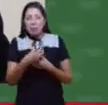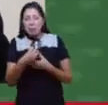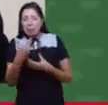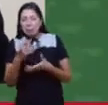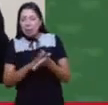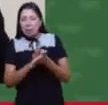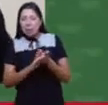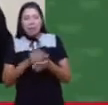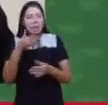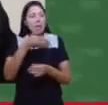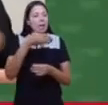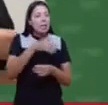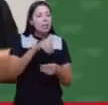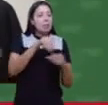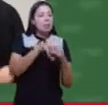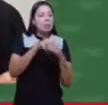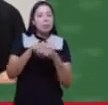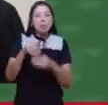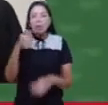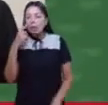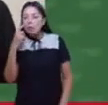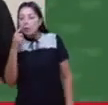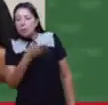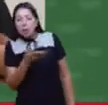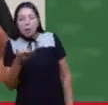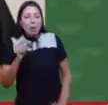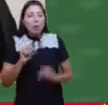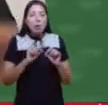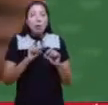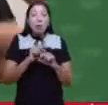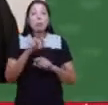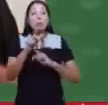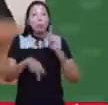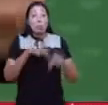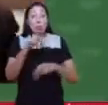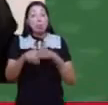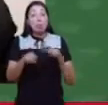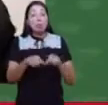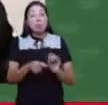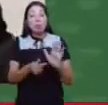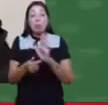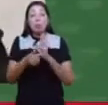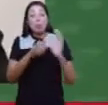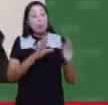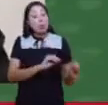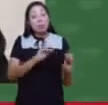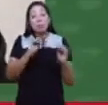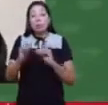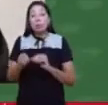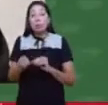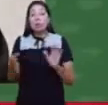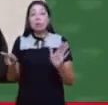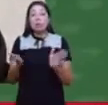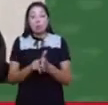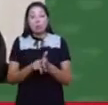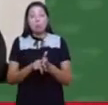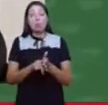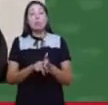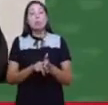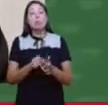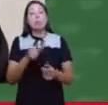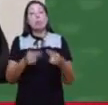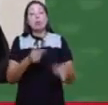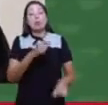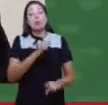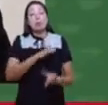para votar, as camadas mais populares, isso inclusive implica numa mudança na própria política